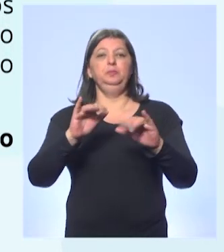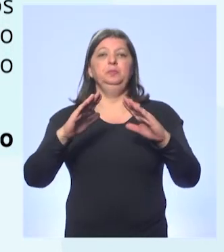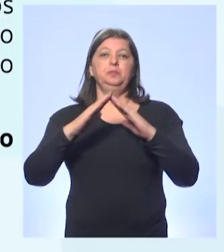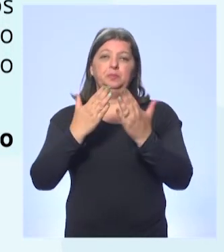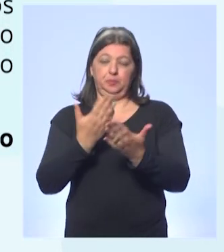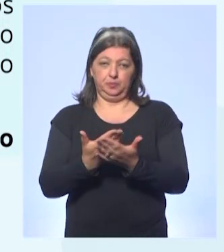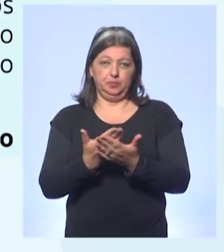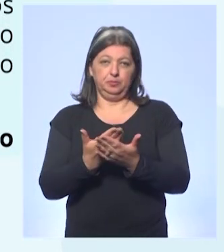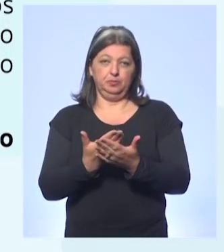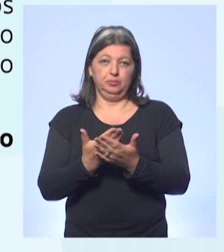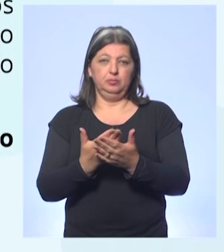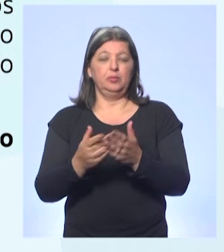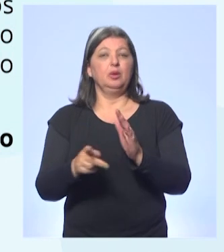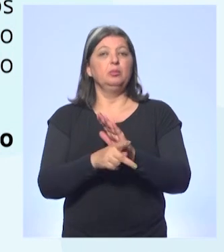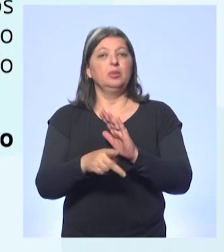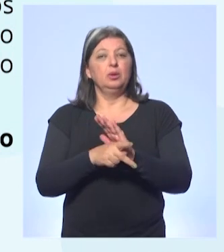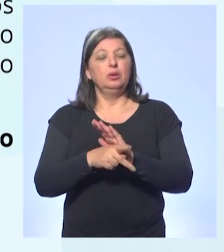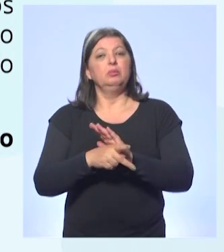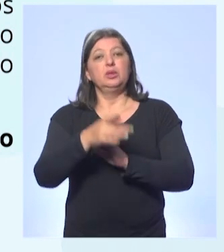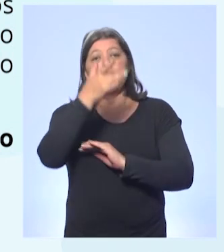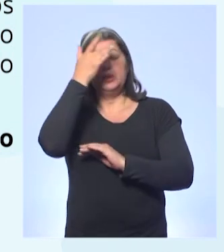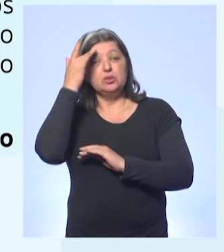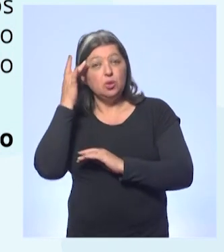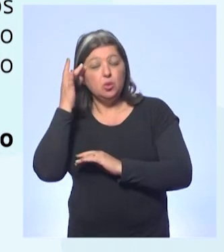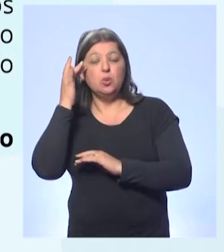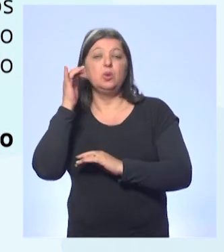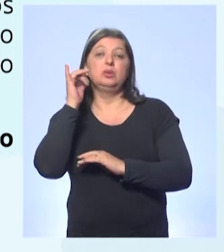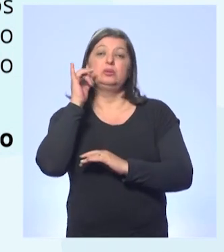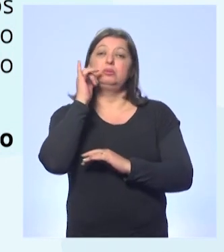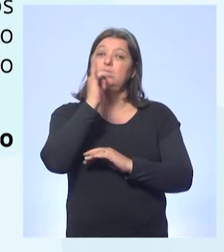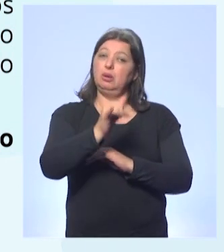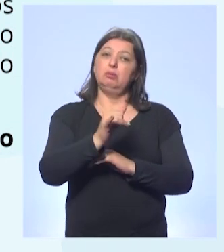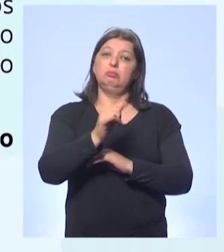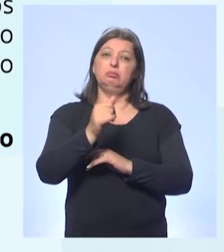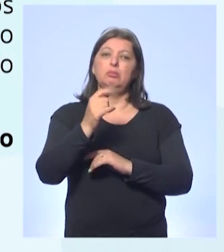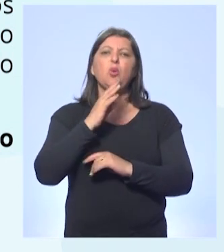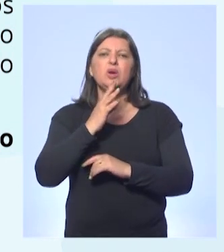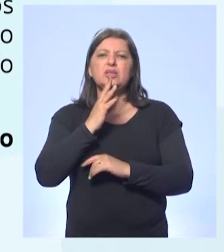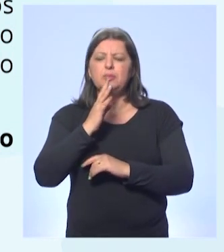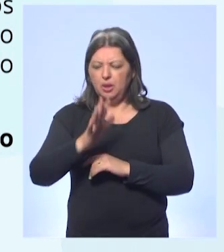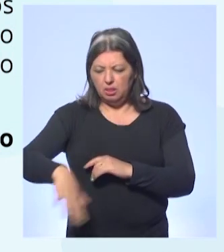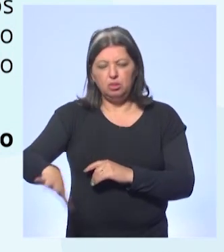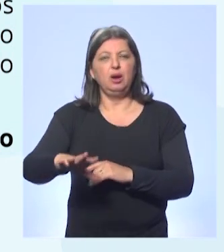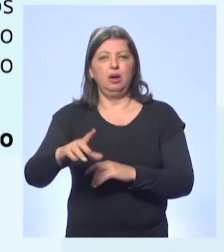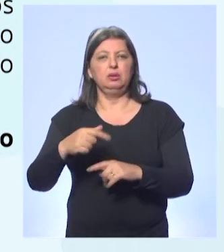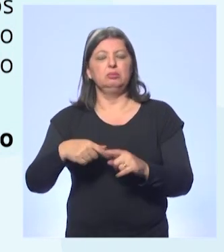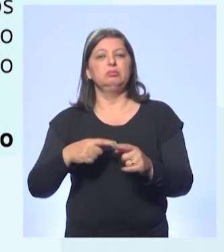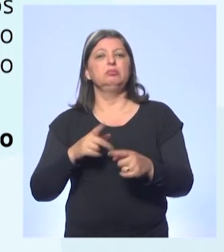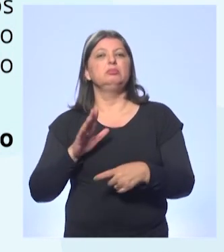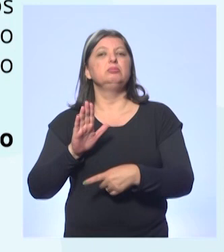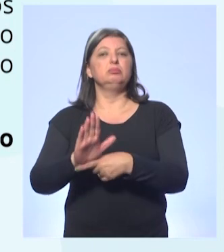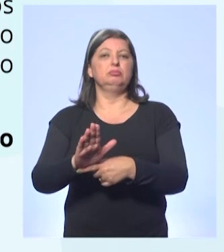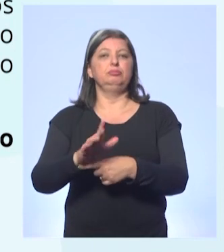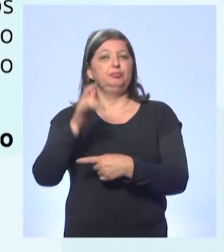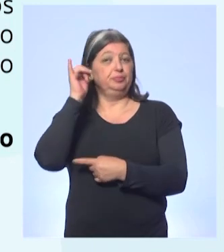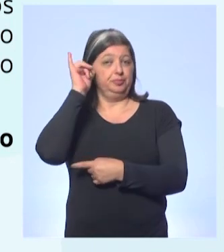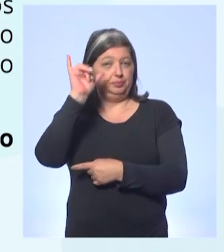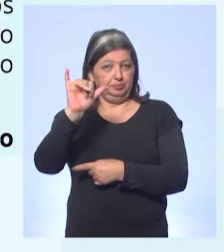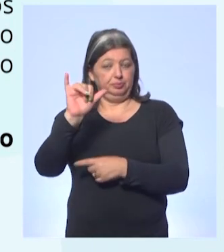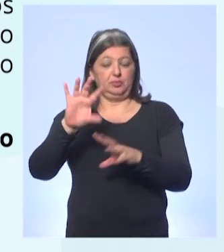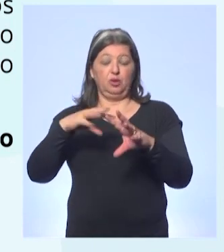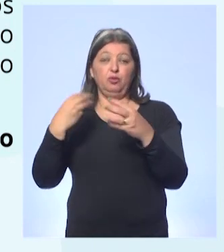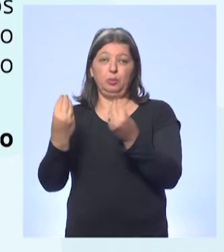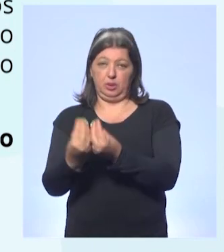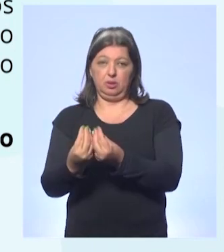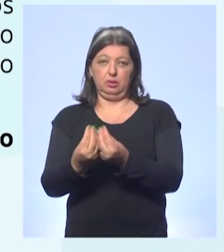escolas, depoimentos de pessoas com conhecimento na área, como forma de prevenir e auxiliar os familiares dos adolescentes